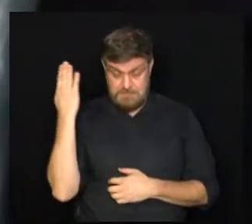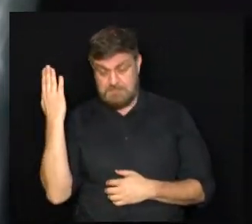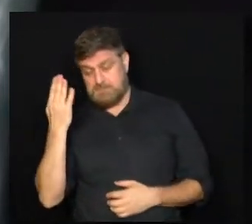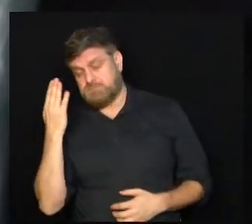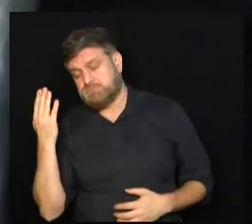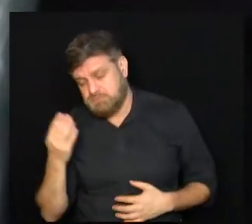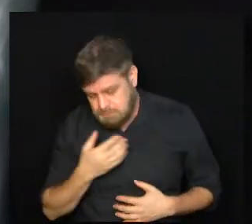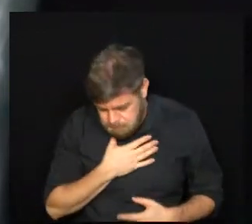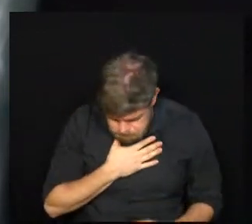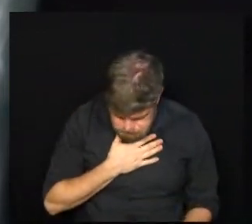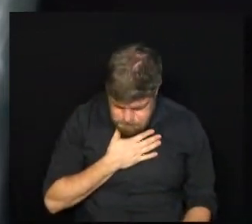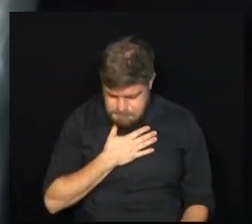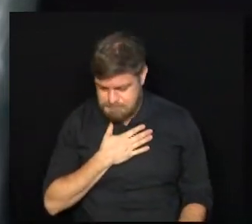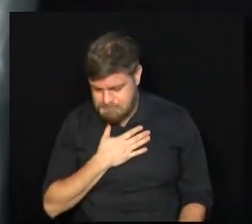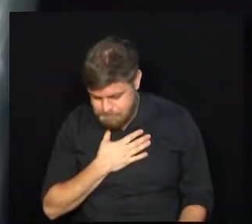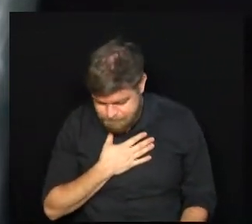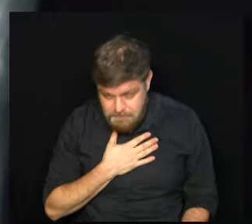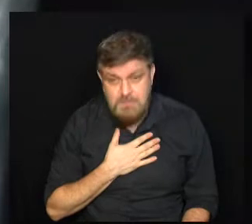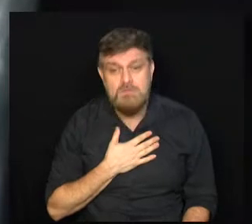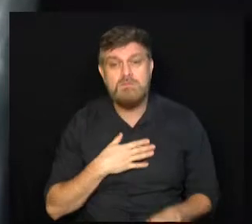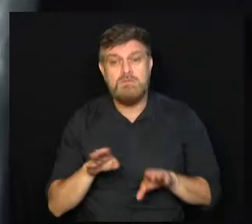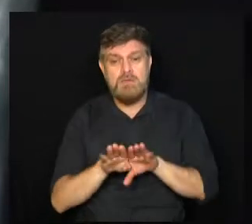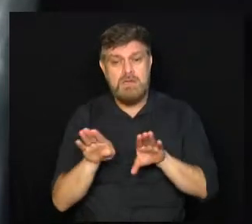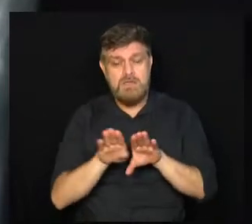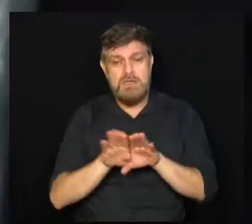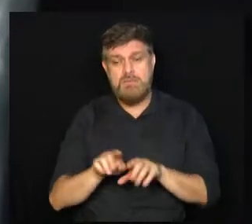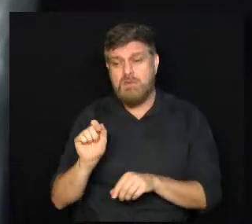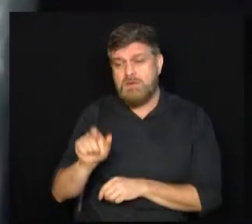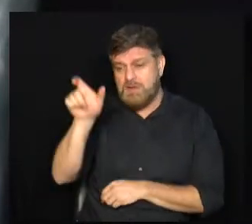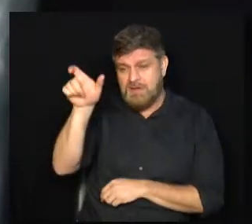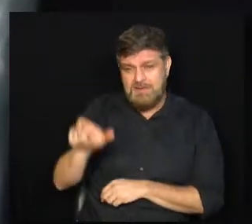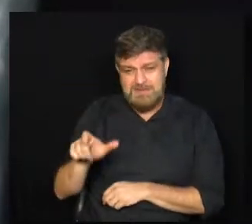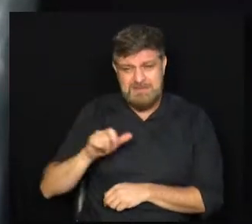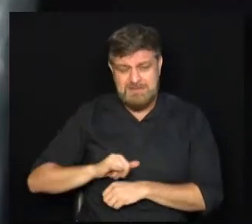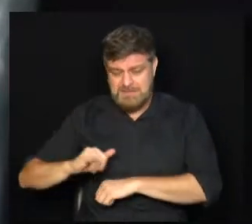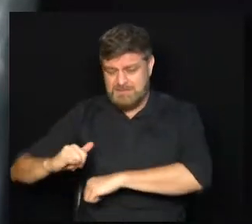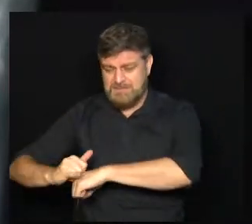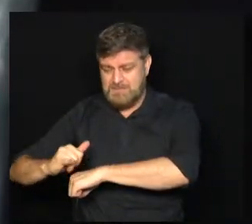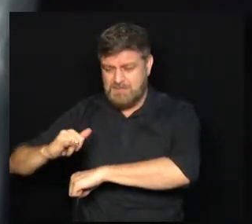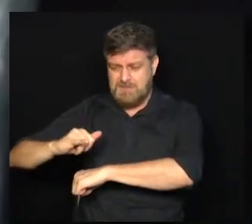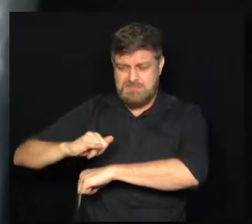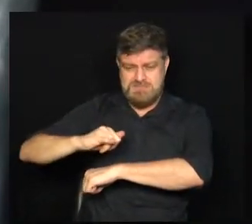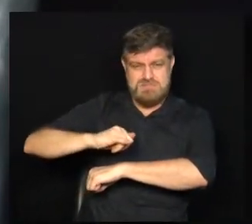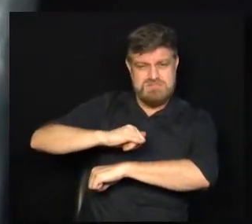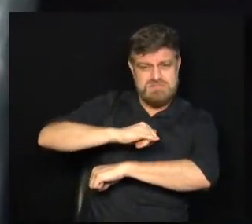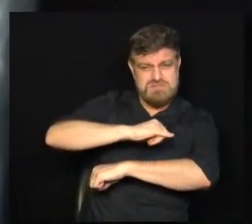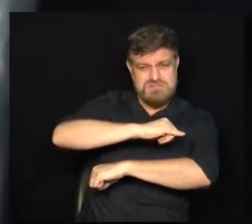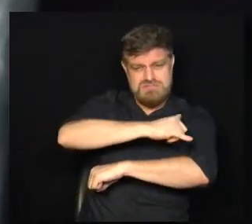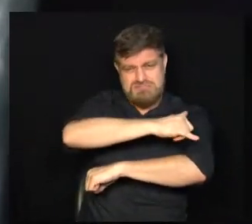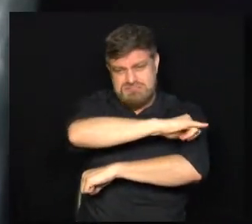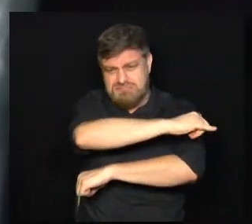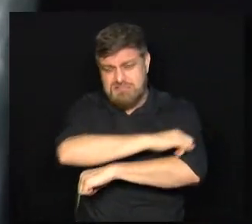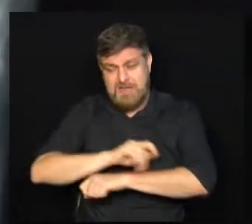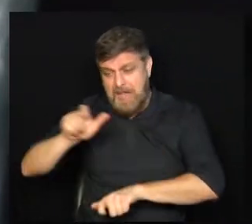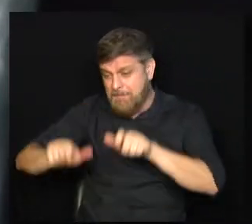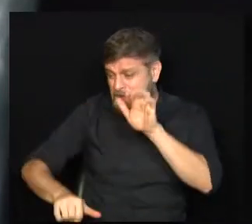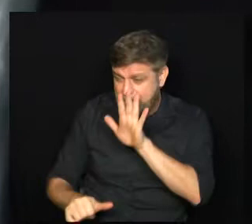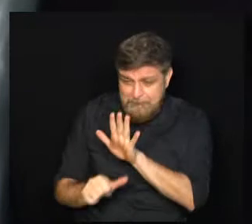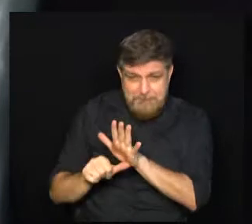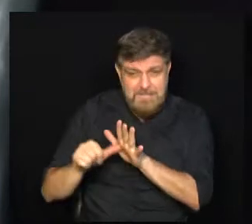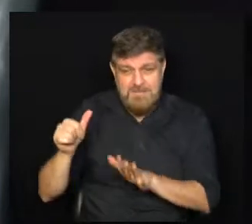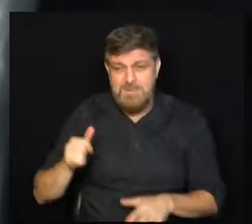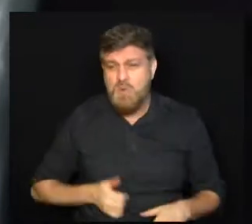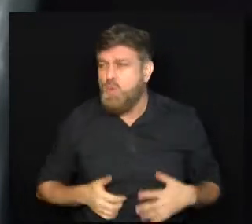físico em muitos passageiros, e também o próprio evento do voo, que era inédito, né? Para muita gente, voar era